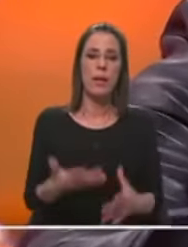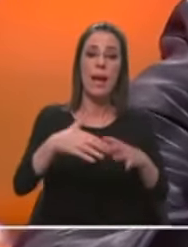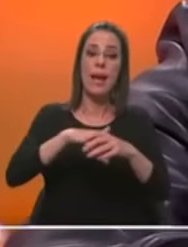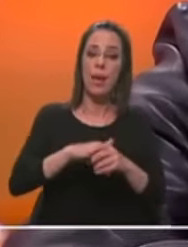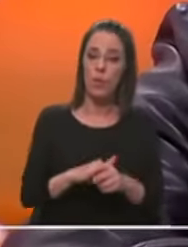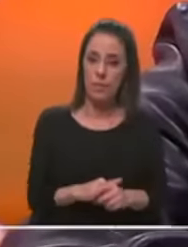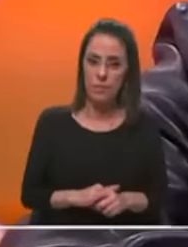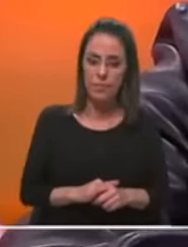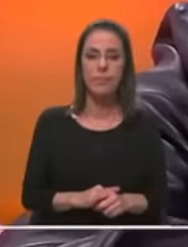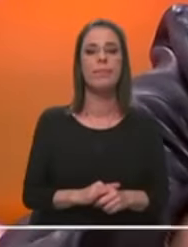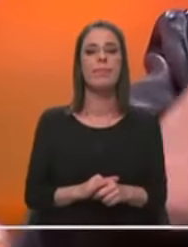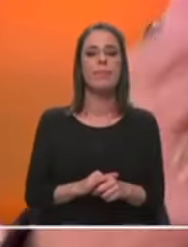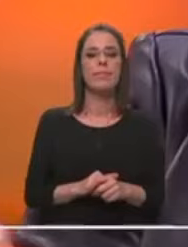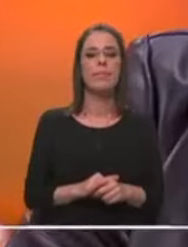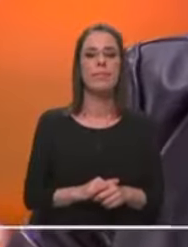mão.